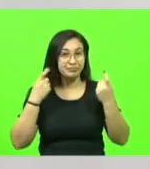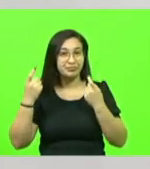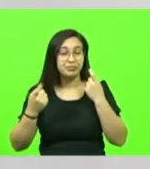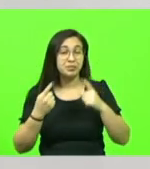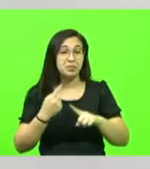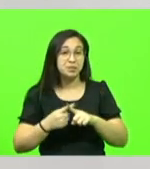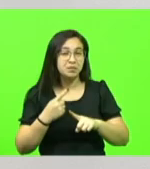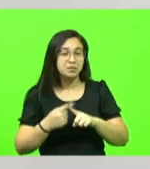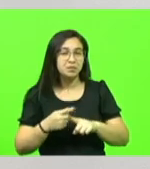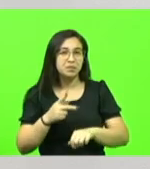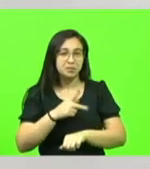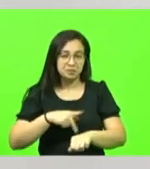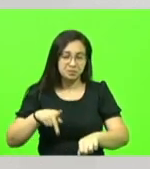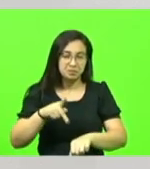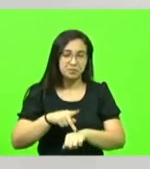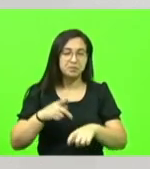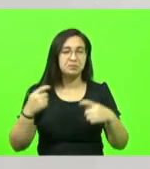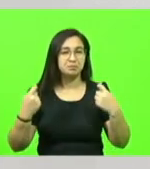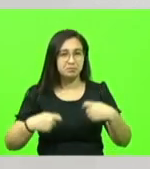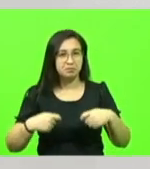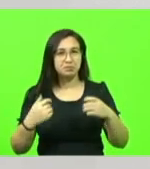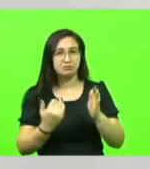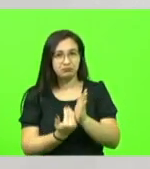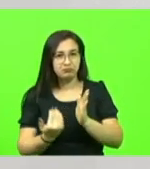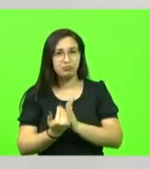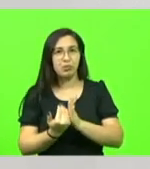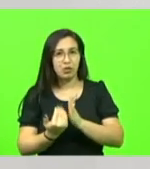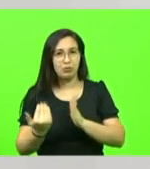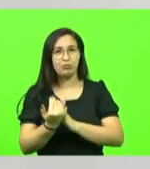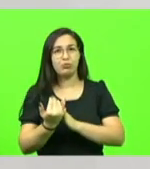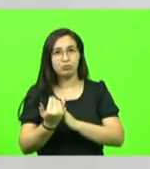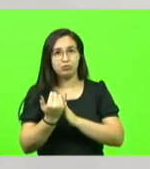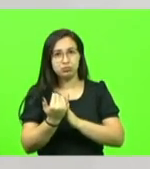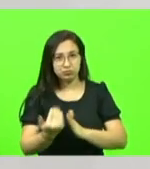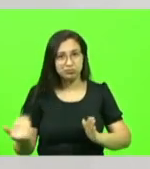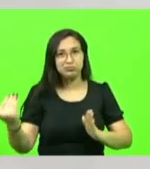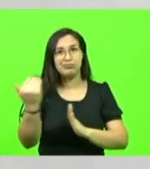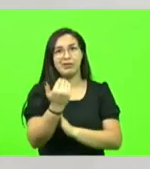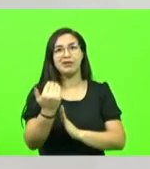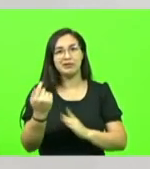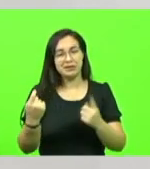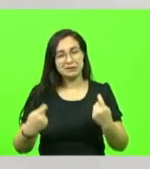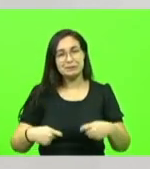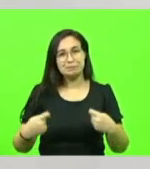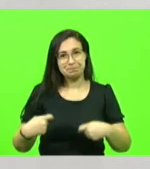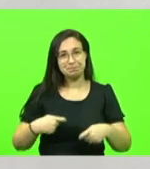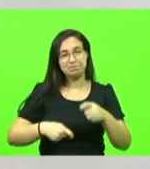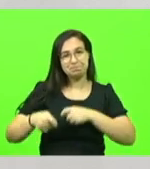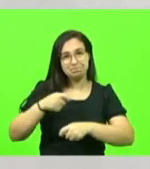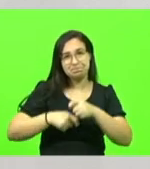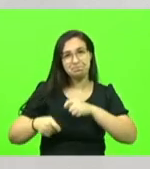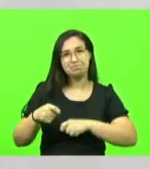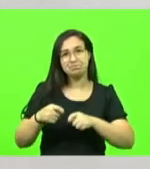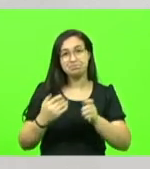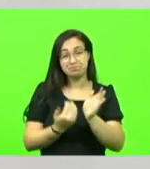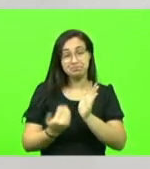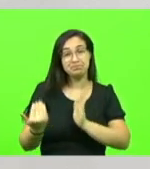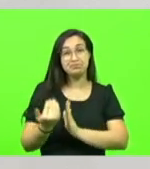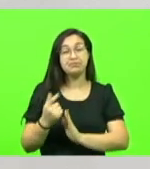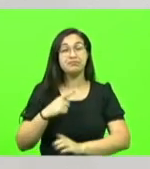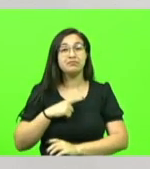esse país precisa crescer, a nossa economia precisa crescer. Nós temos no Brasil